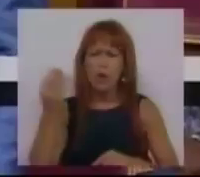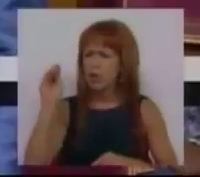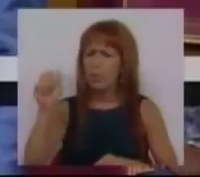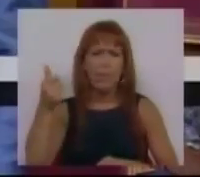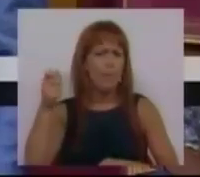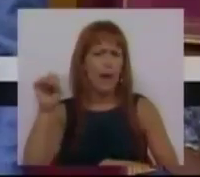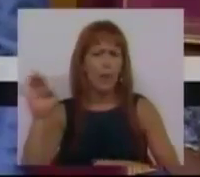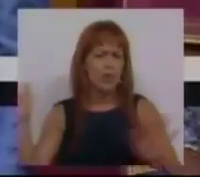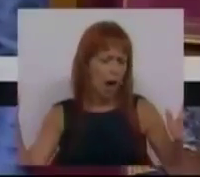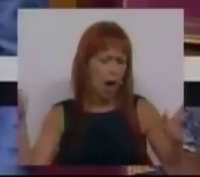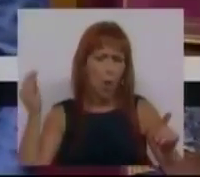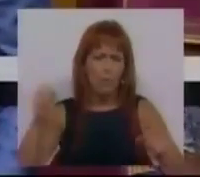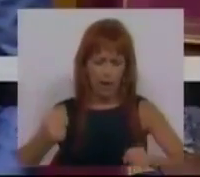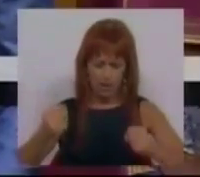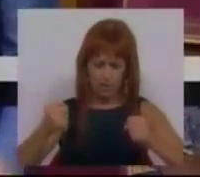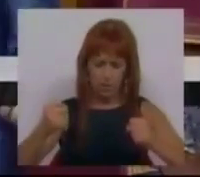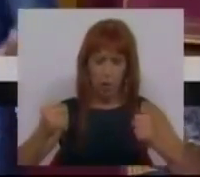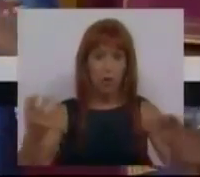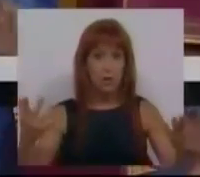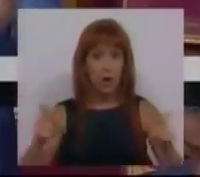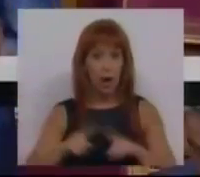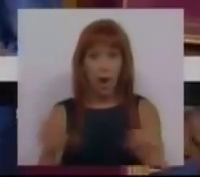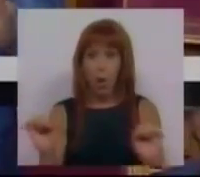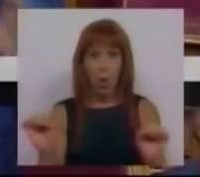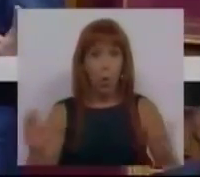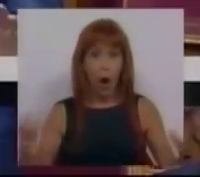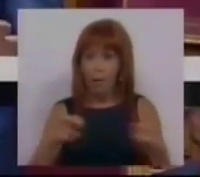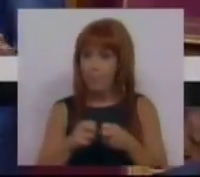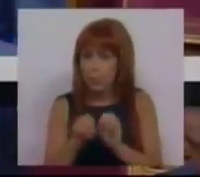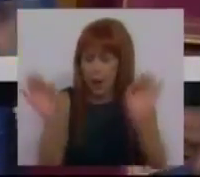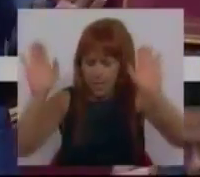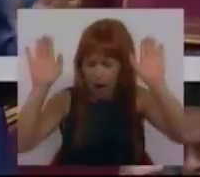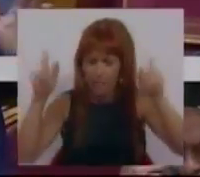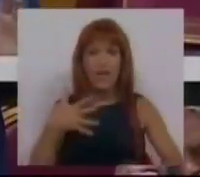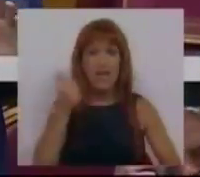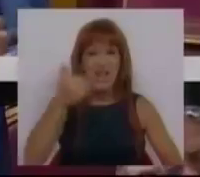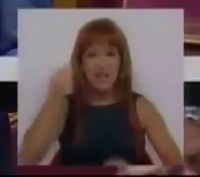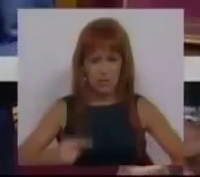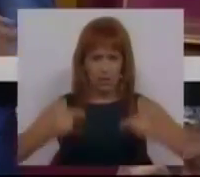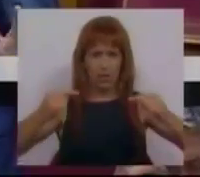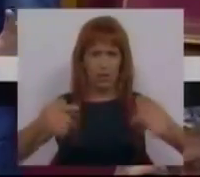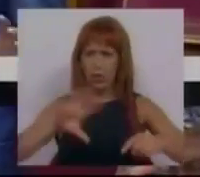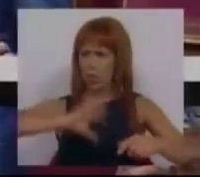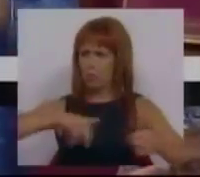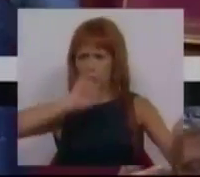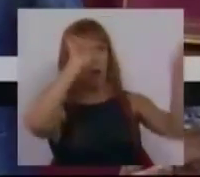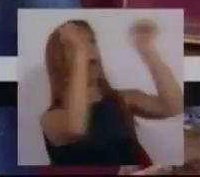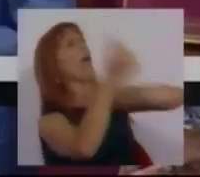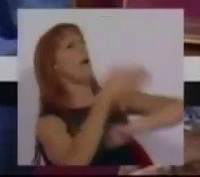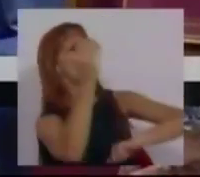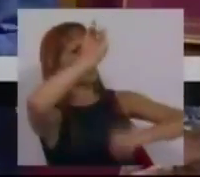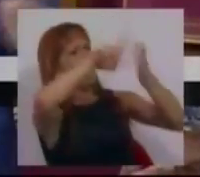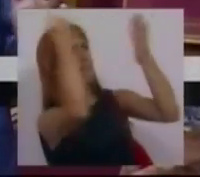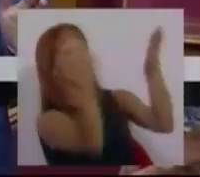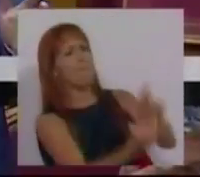Espírito Santo era um banco sólido e que não tinha qualquer problema. 15 dias depois, o mundo mudou, o banco